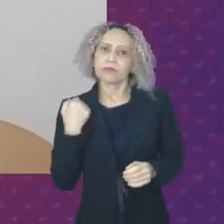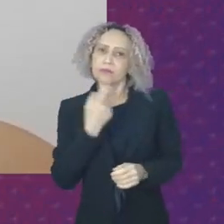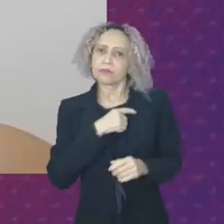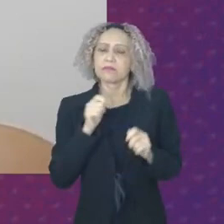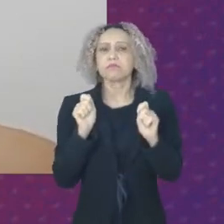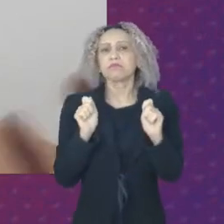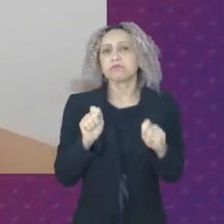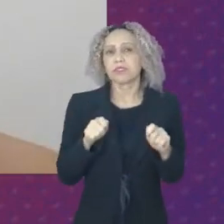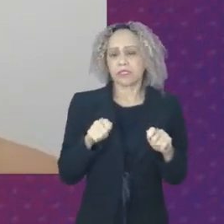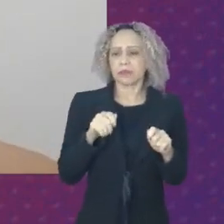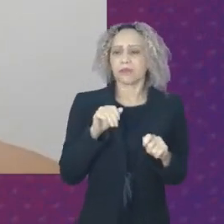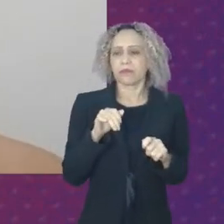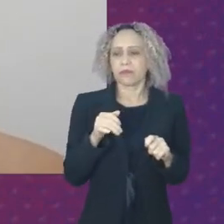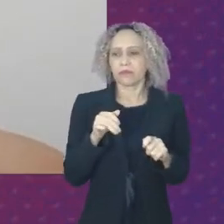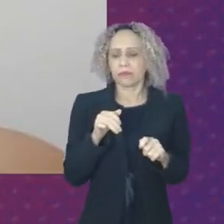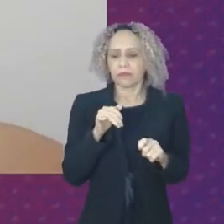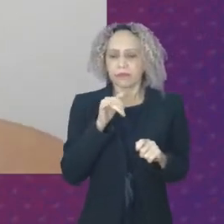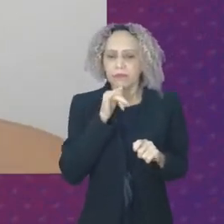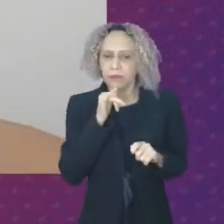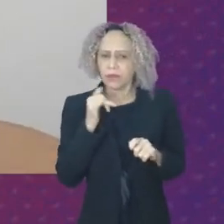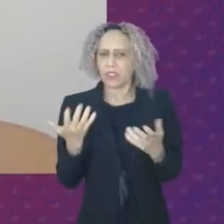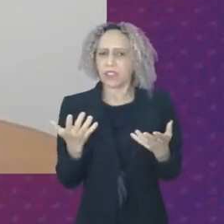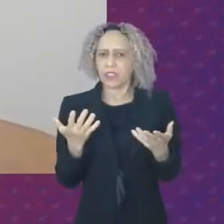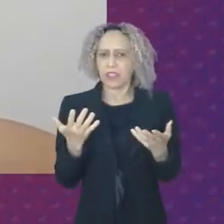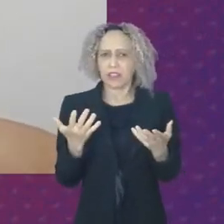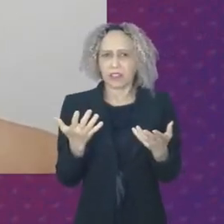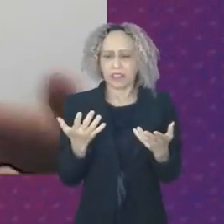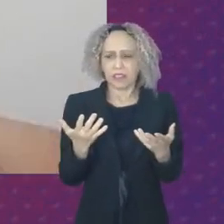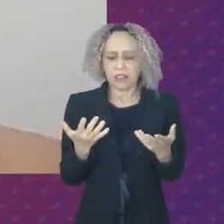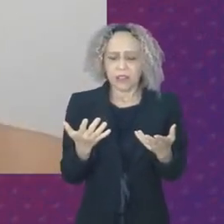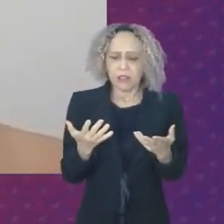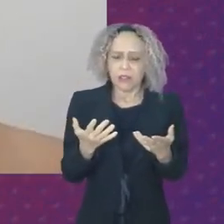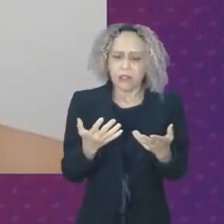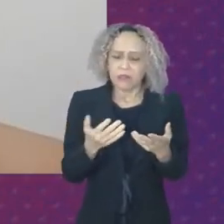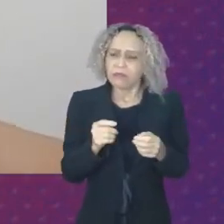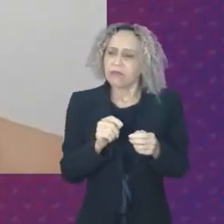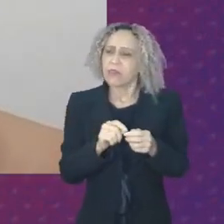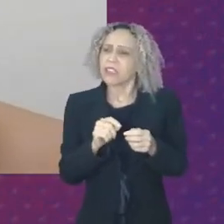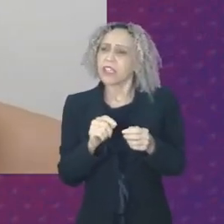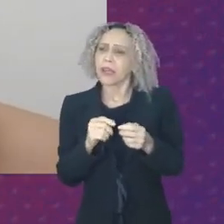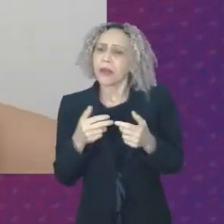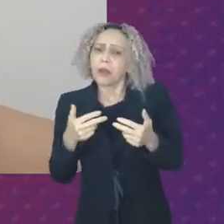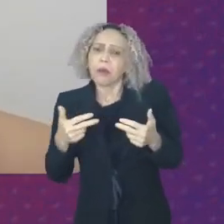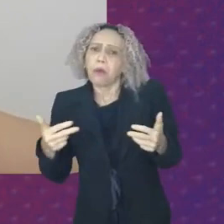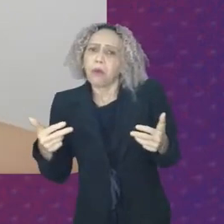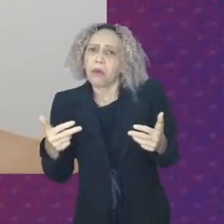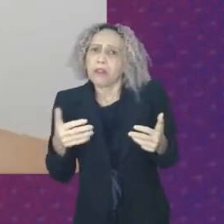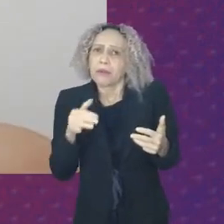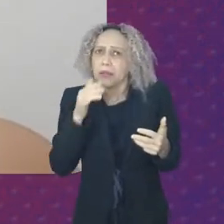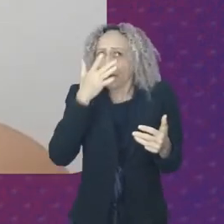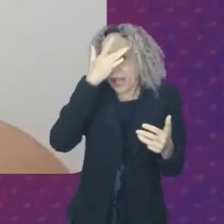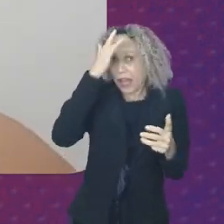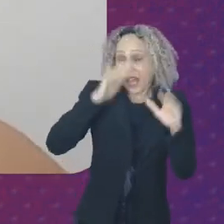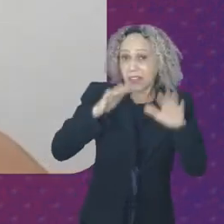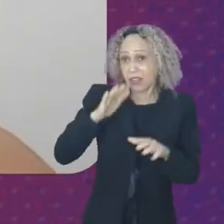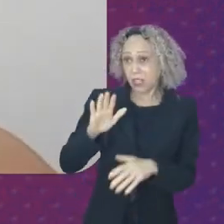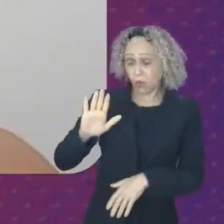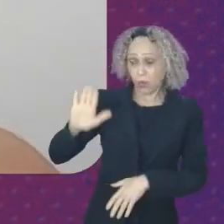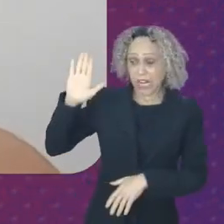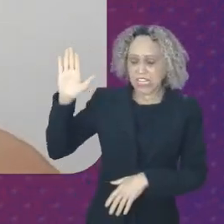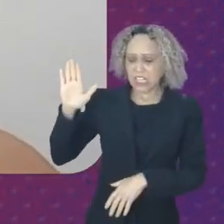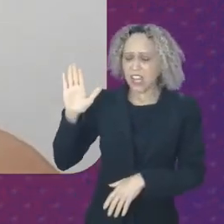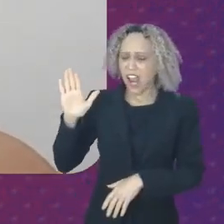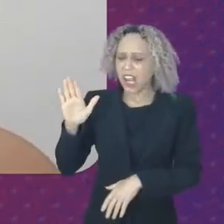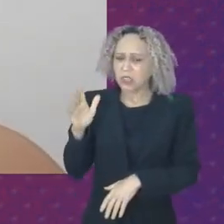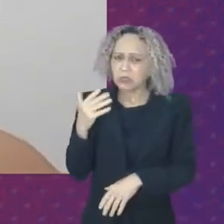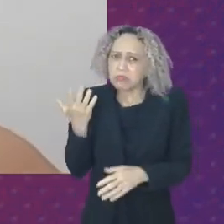coisas factíveis, acessíveis, vamos fazer o básico, às vezes as pessoas não se encantam muito. Então,